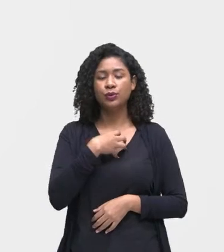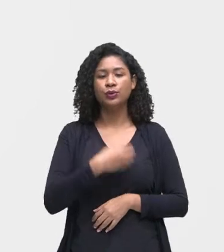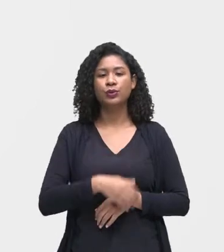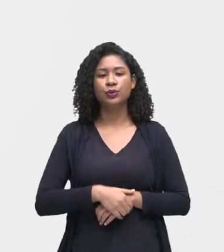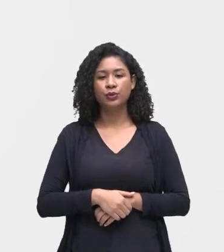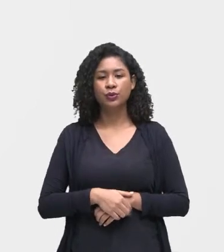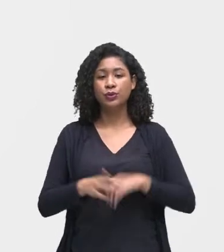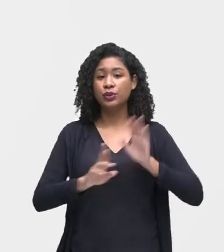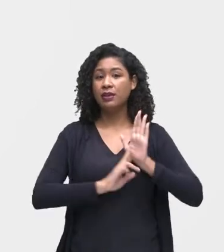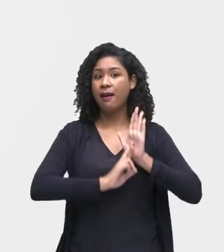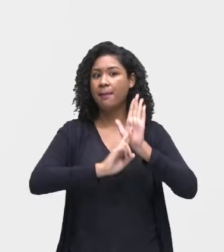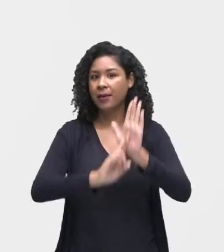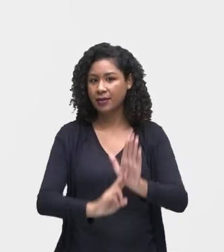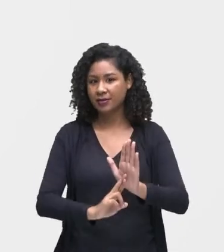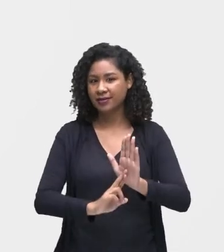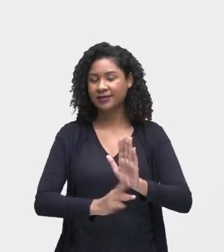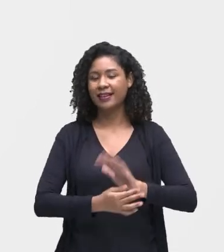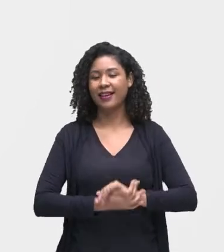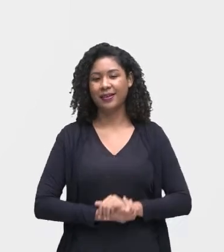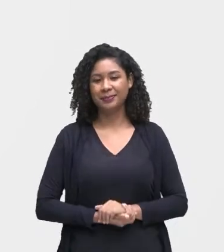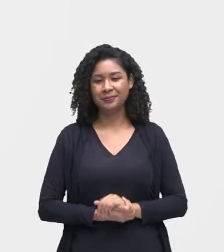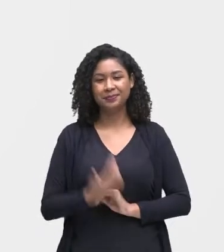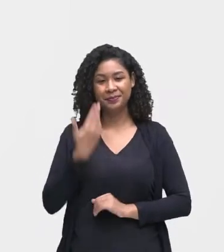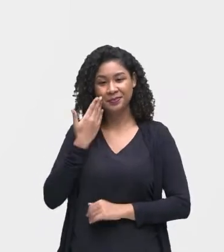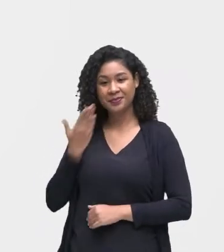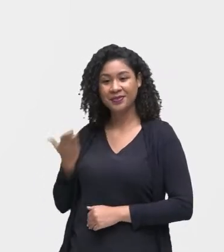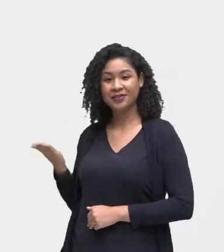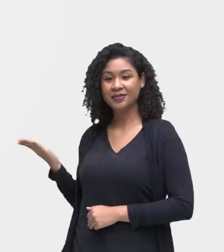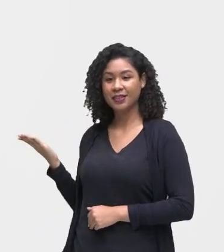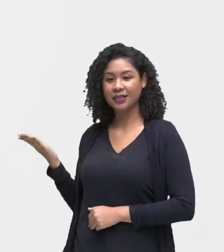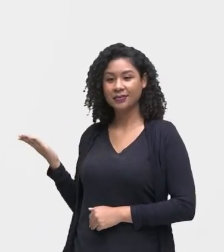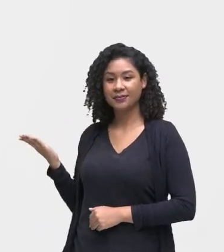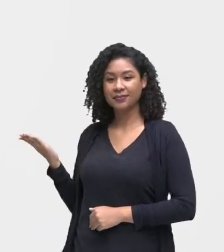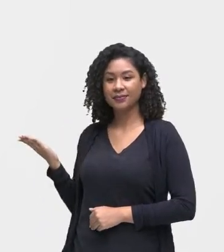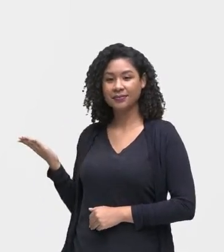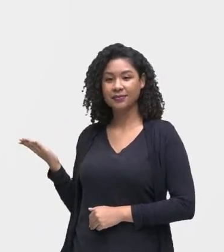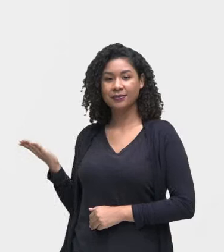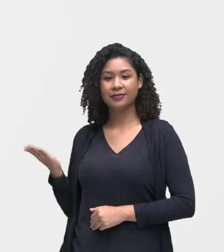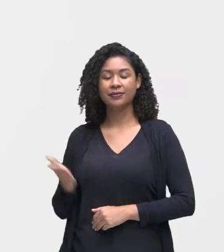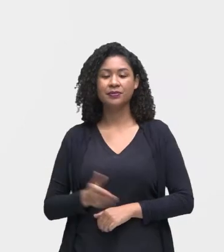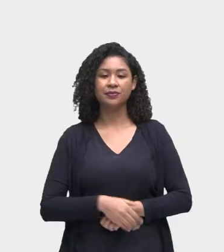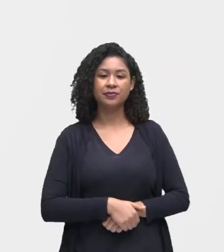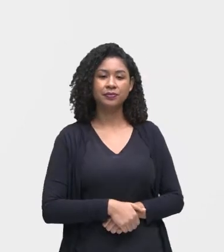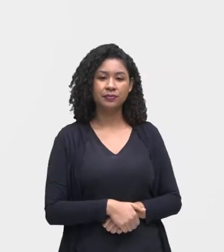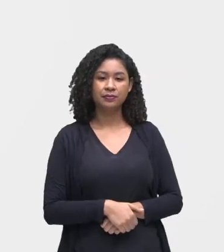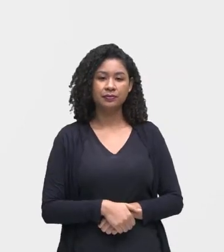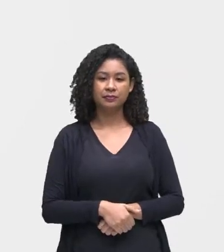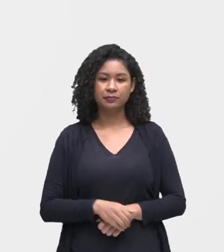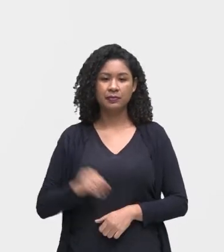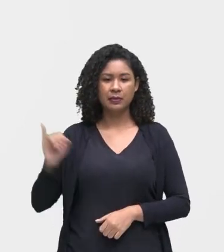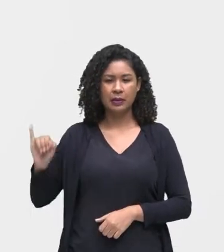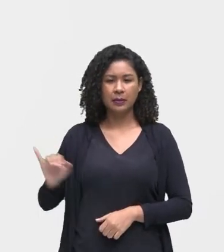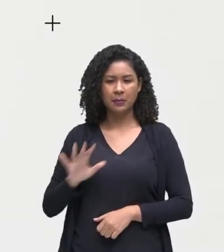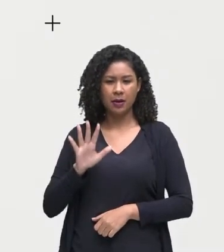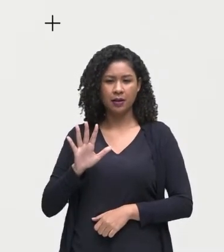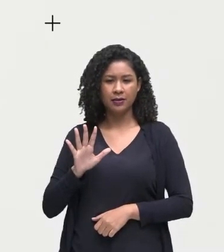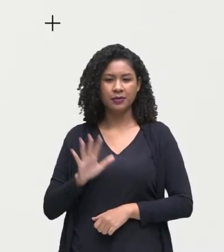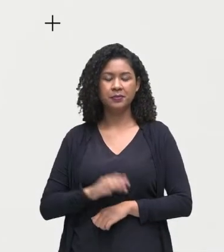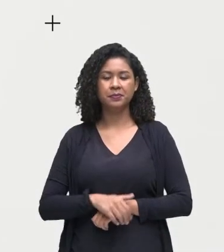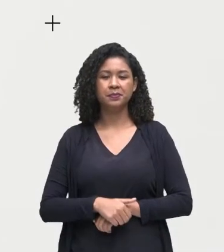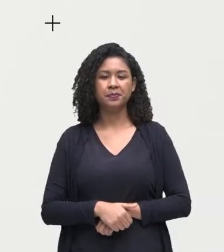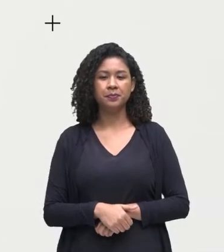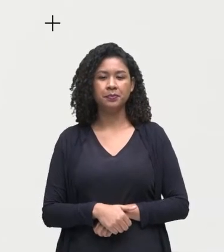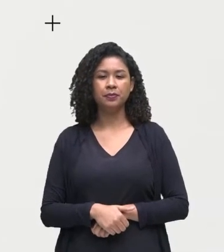ser representado, né? Aqui a gente está vendo aqui uma figura aqui oriental, né?